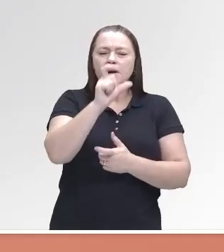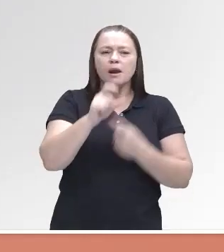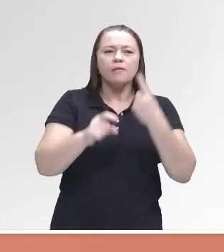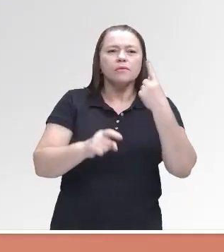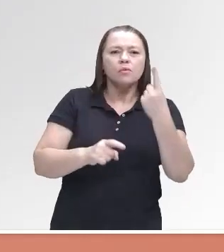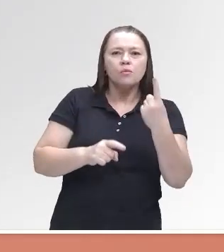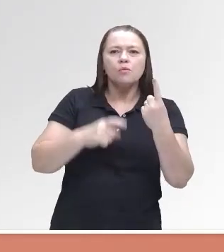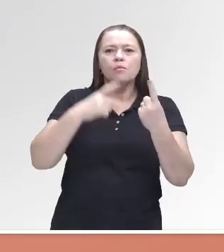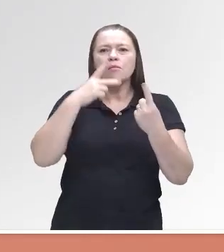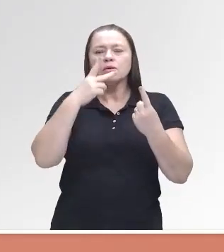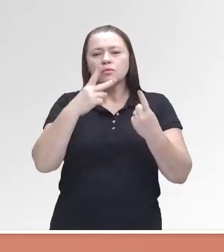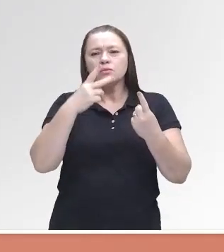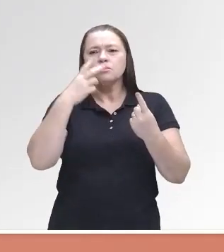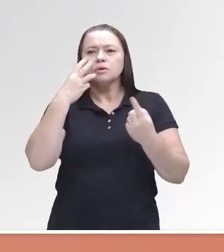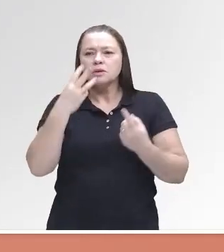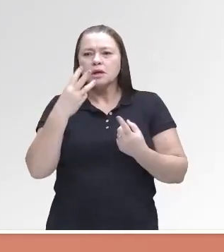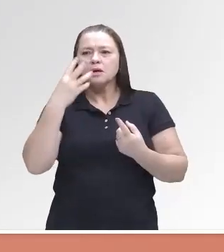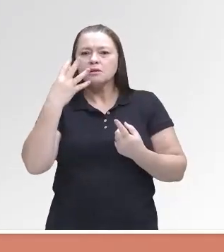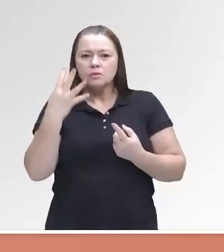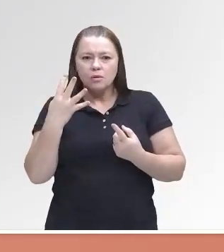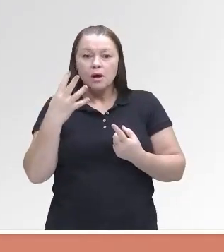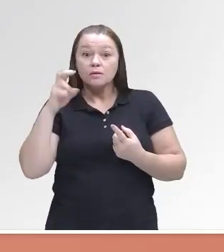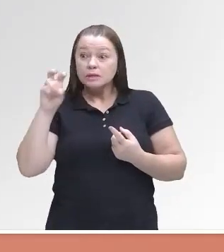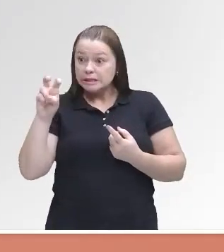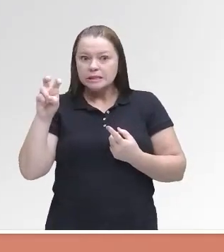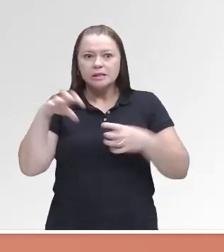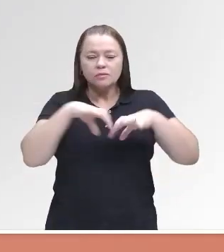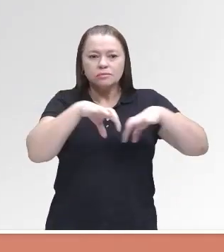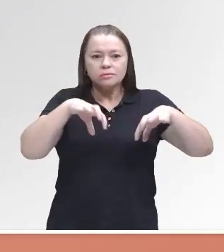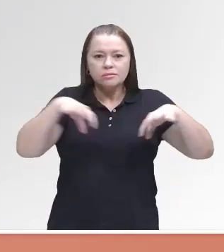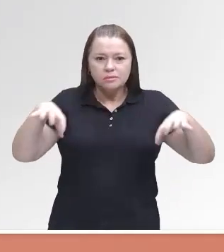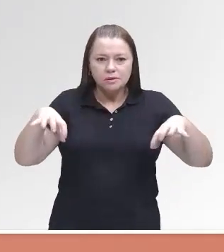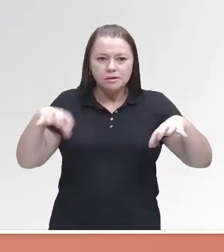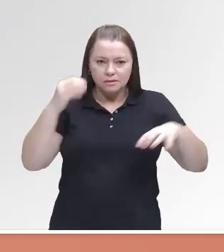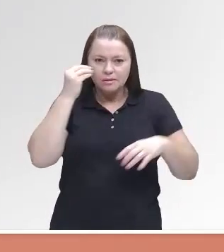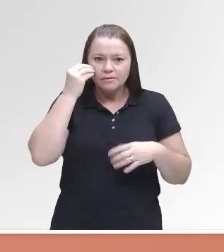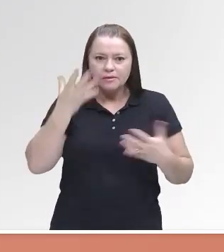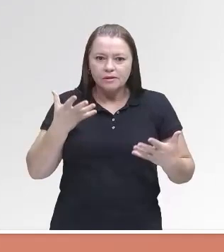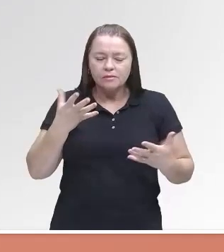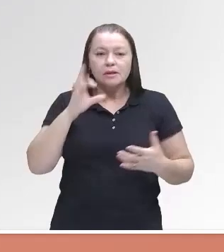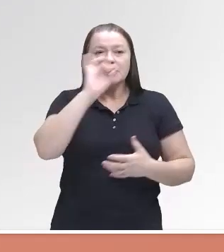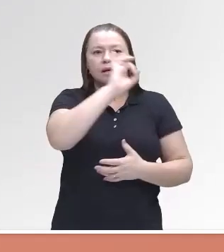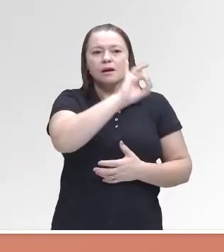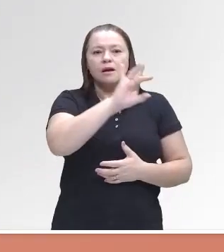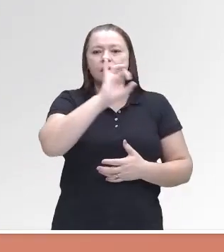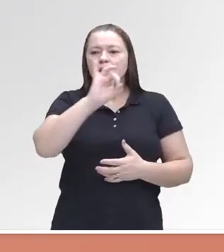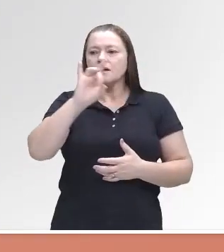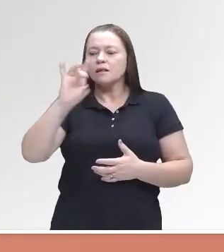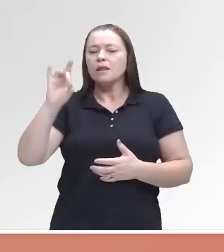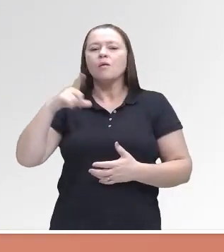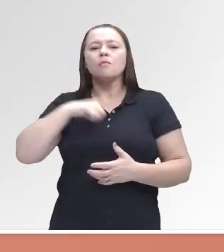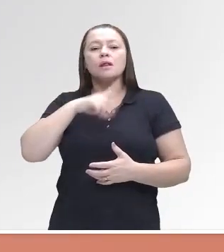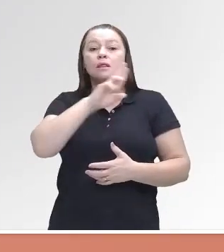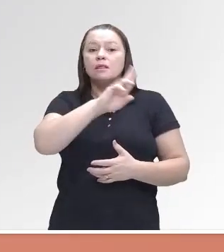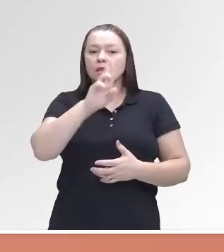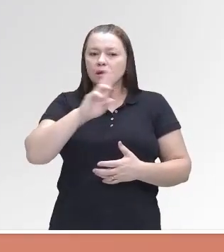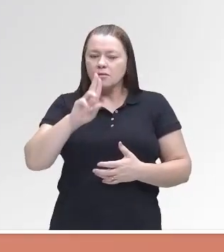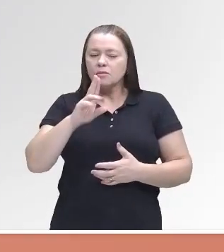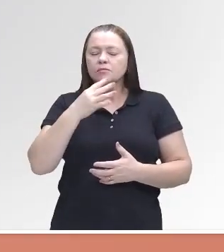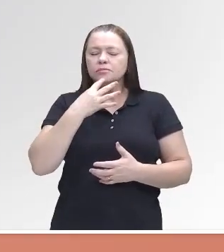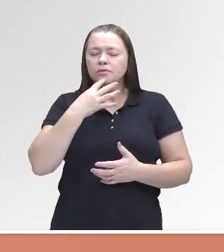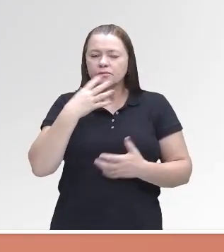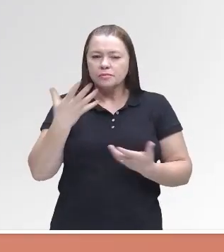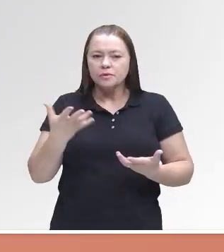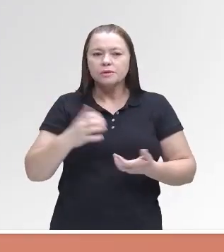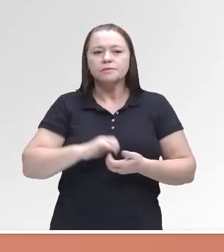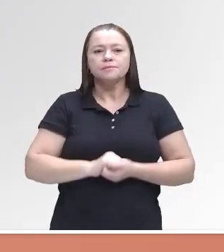2 sílabas, 3, 4, 5 sílabas? E cada uma delas tem uma classificação. Vamos conhecer.